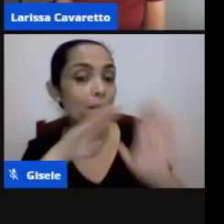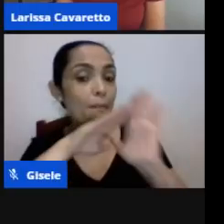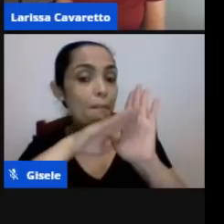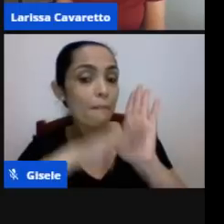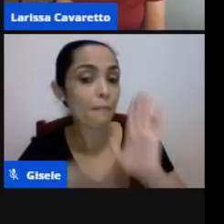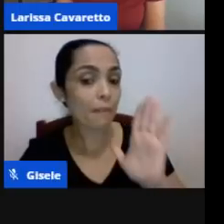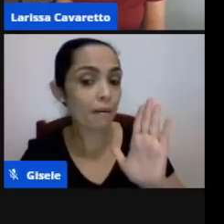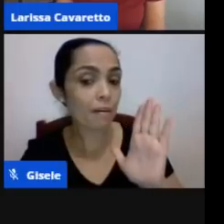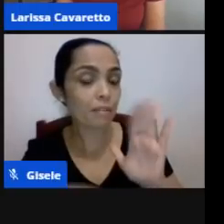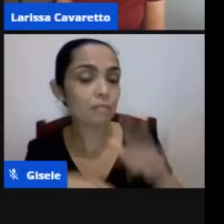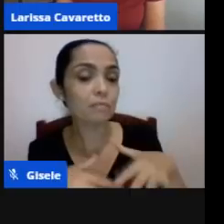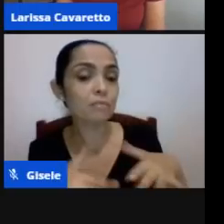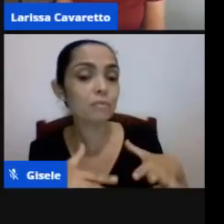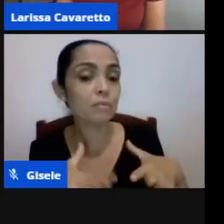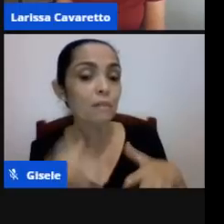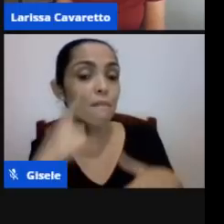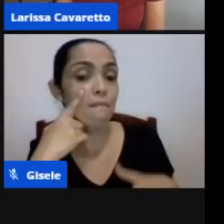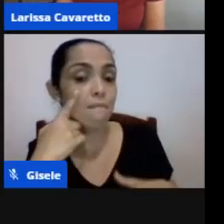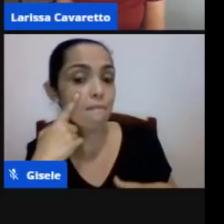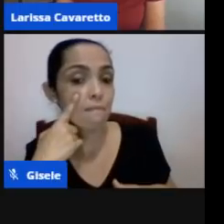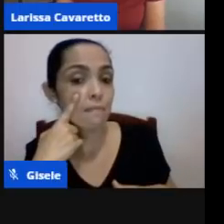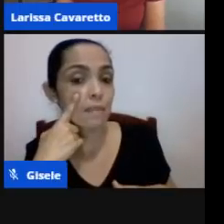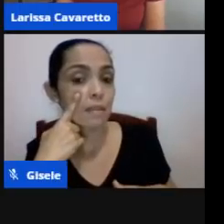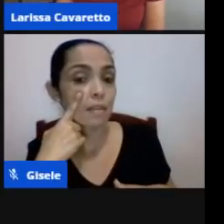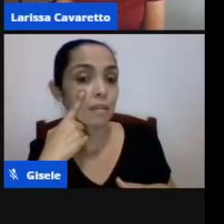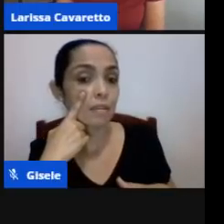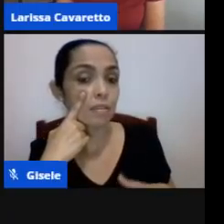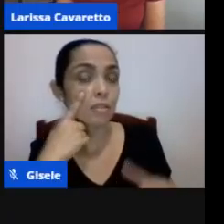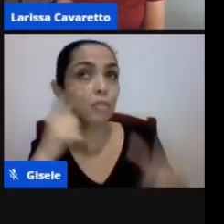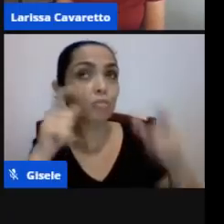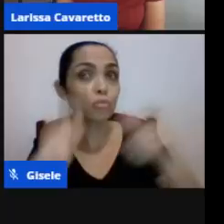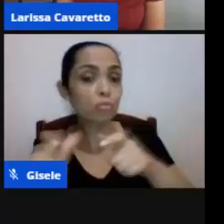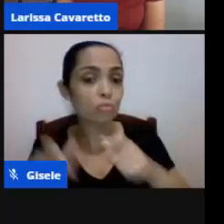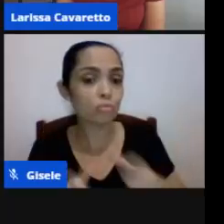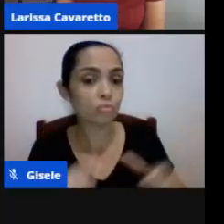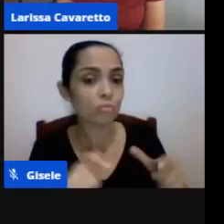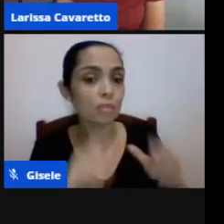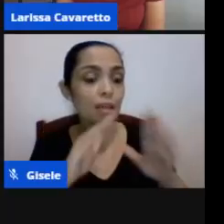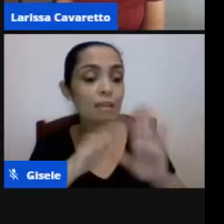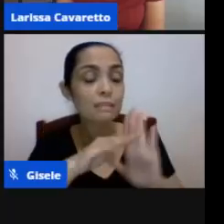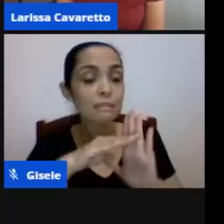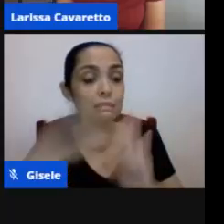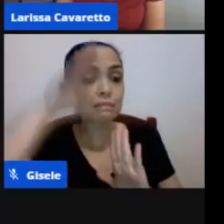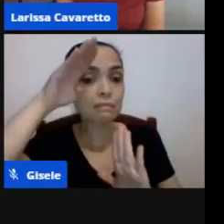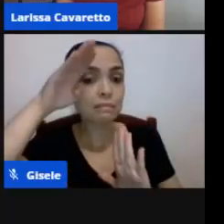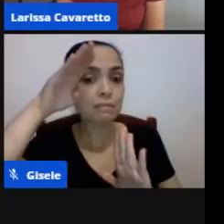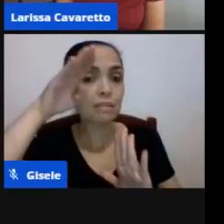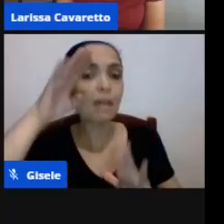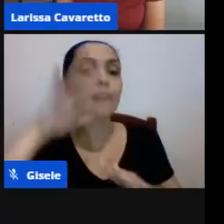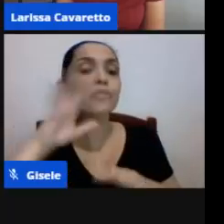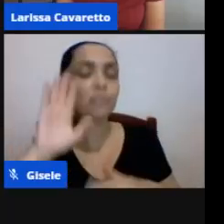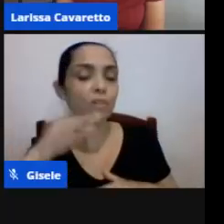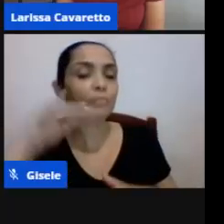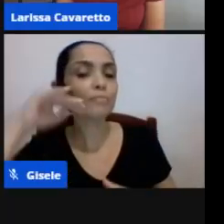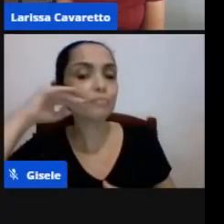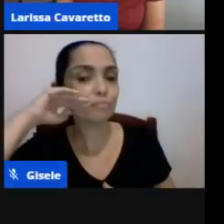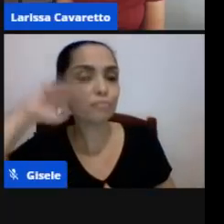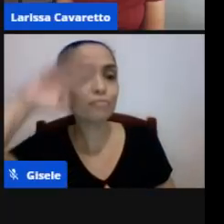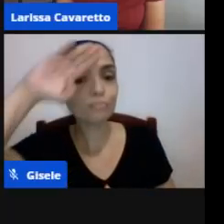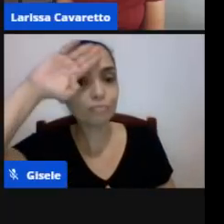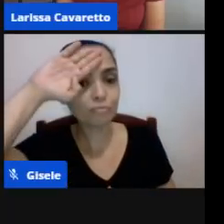marcando a temperatura ambiente. E acima disso, já é um estado febril. Além disso, a gente tem a opção de iluminar o